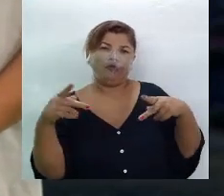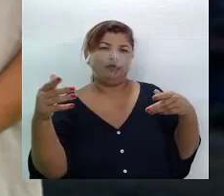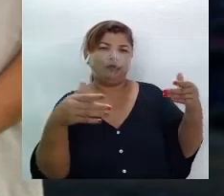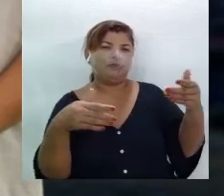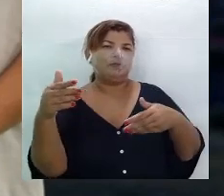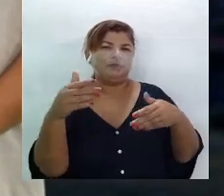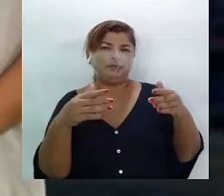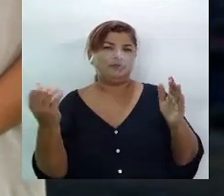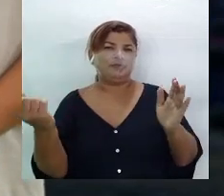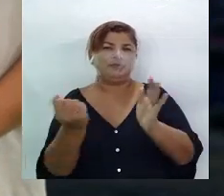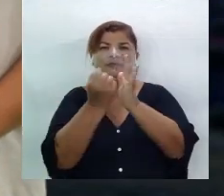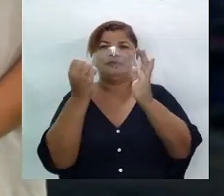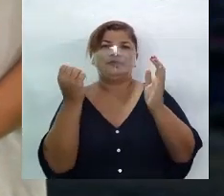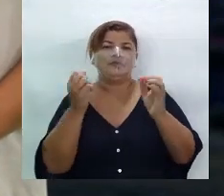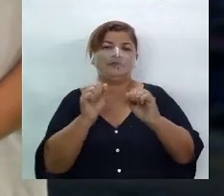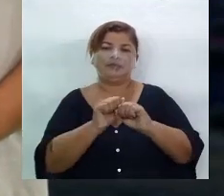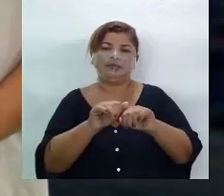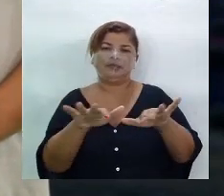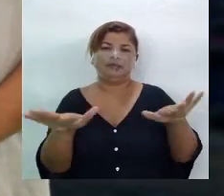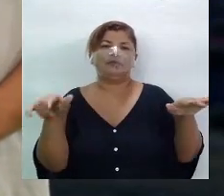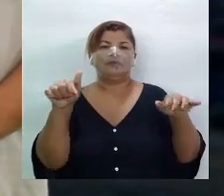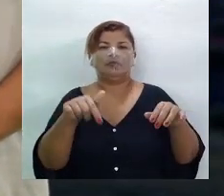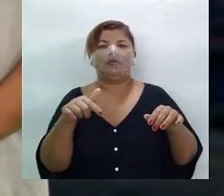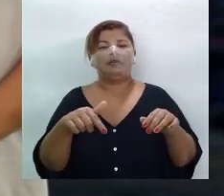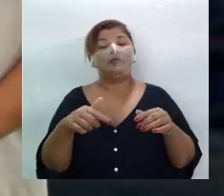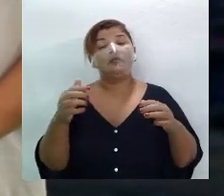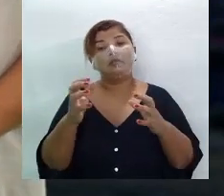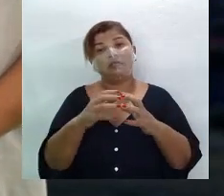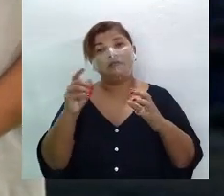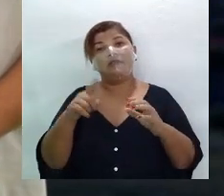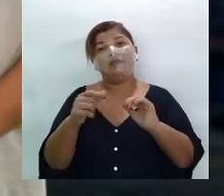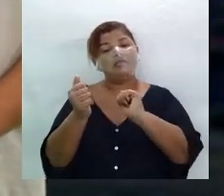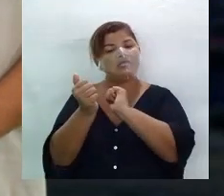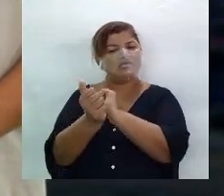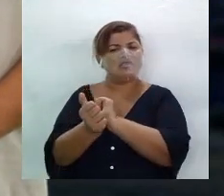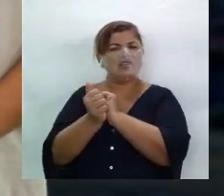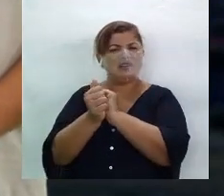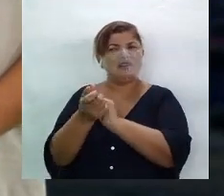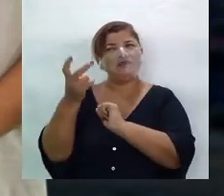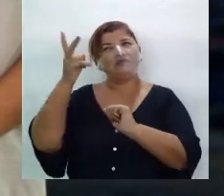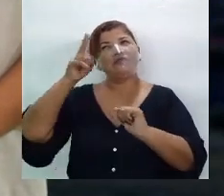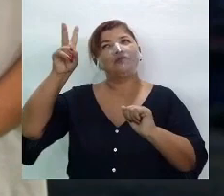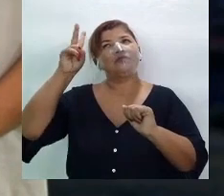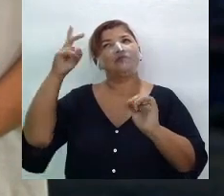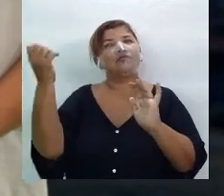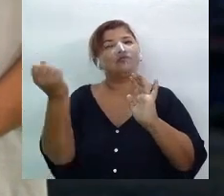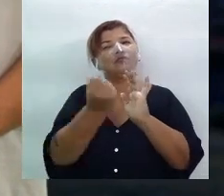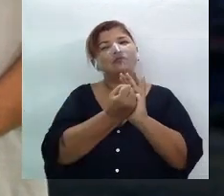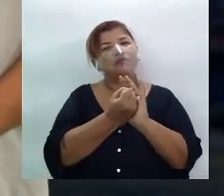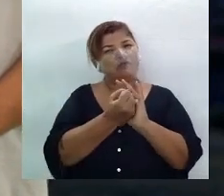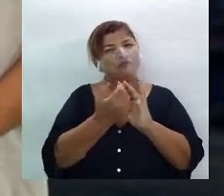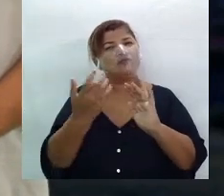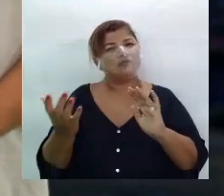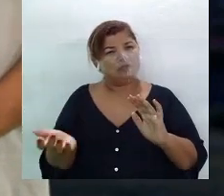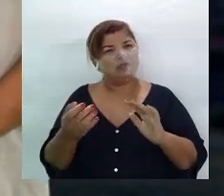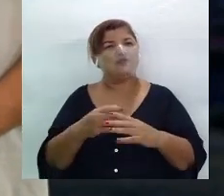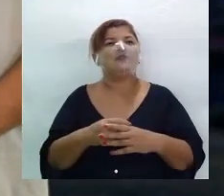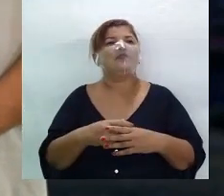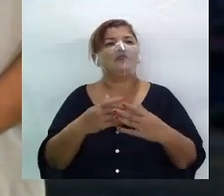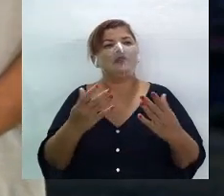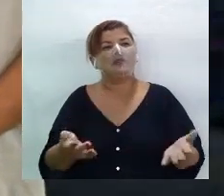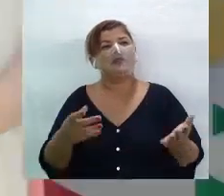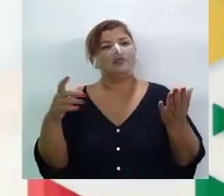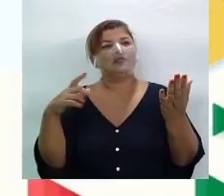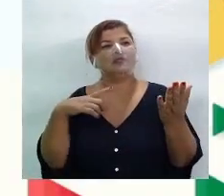sua marca. Lembrando que é uma cidade escravocrata. Infelizmente, temos esse ranço histórico. Exato. E passando adiante, nós temos